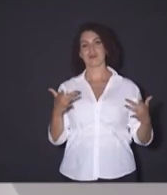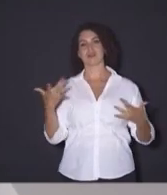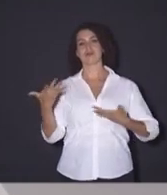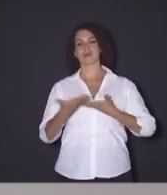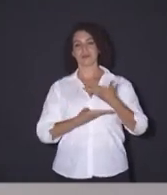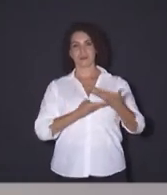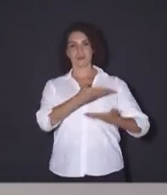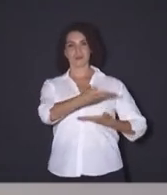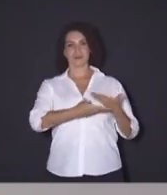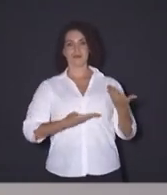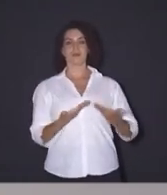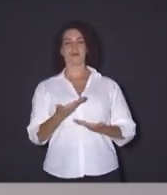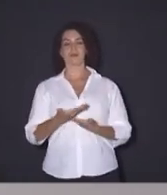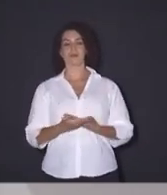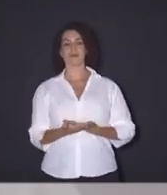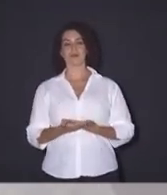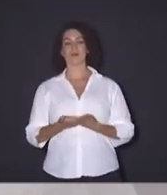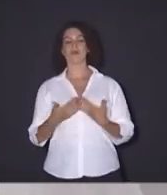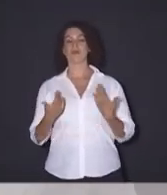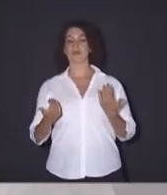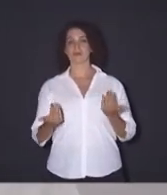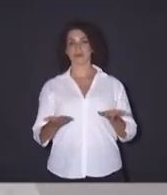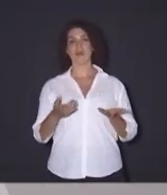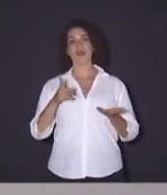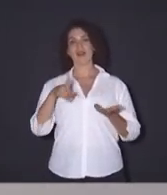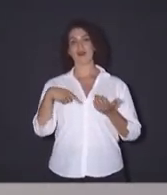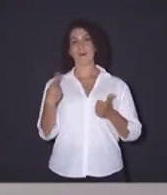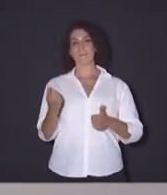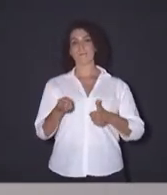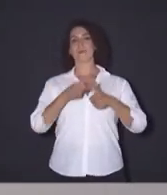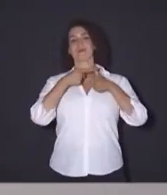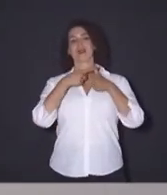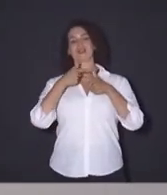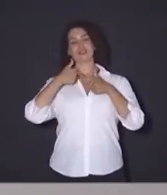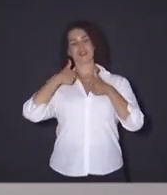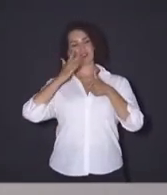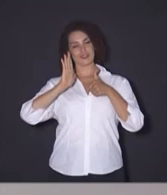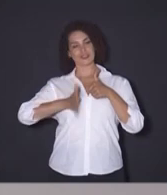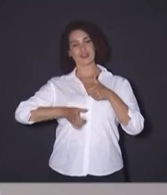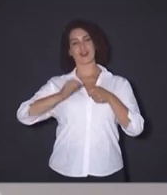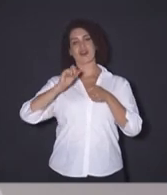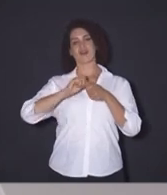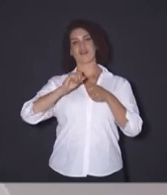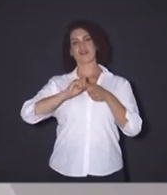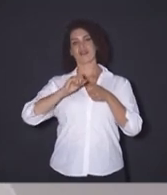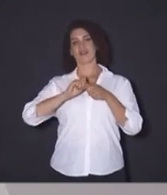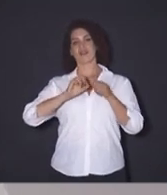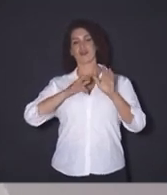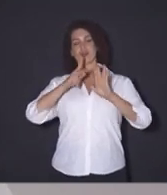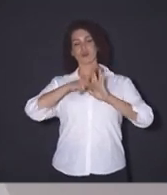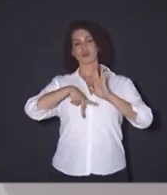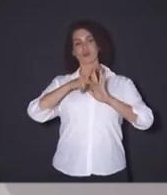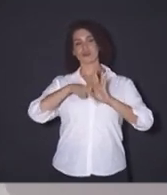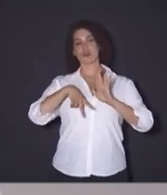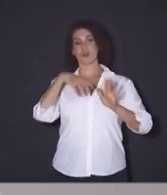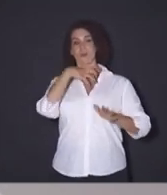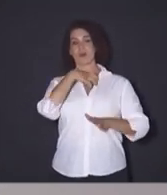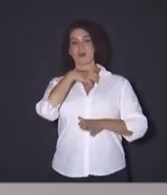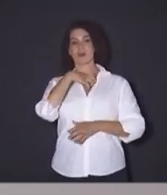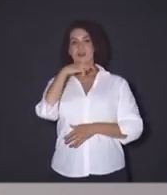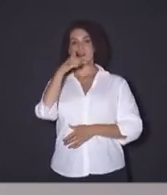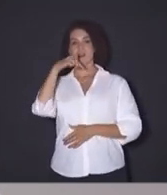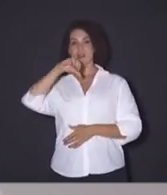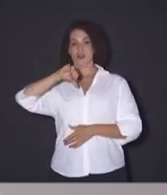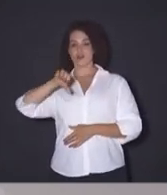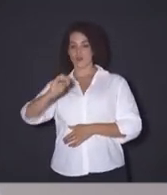iniciativas e é esse foi o primeiro passo que a gente realizou no projecto baía 1 798 que é um mapeamento de mídia